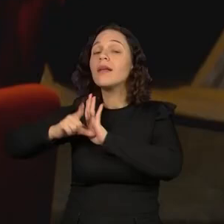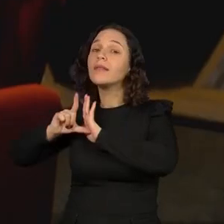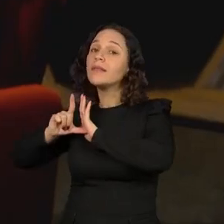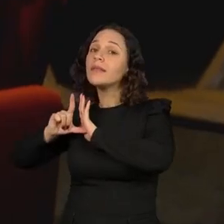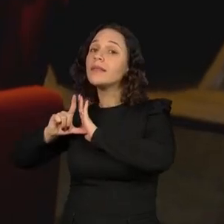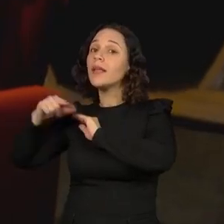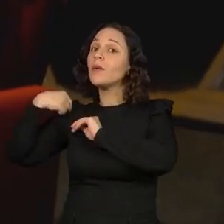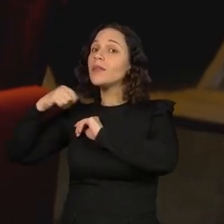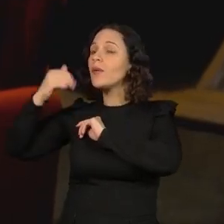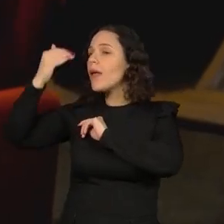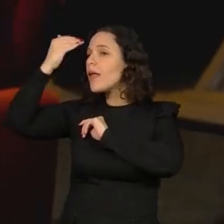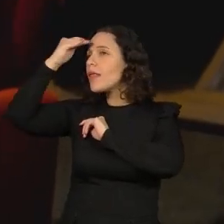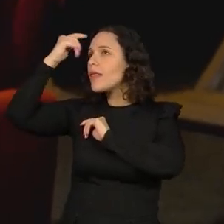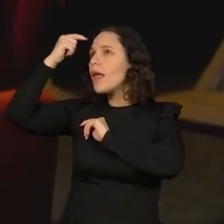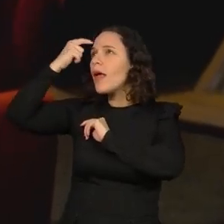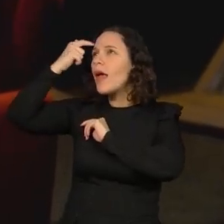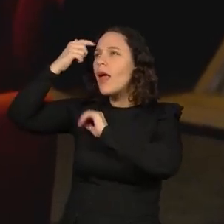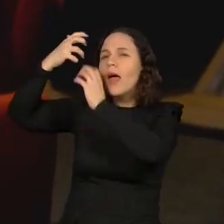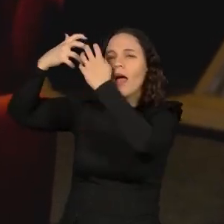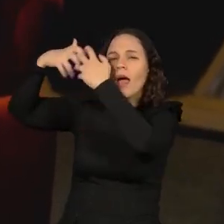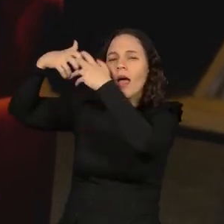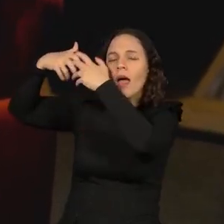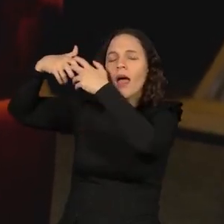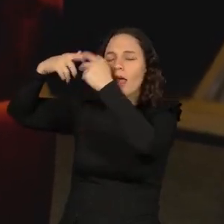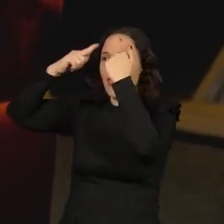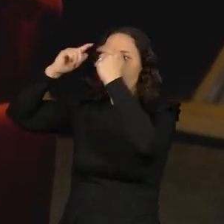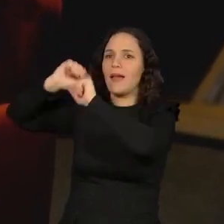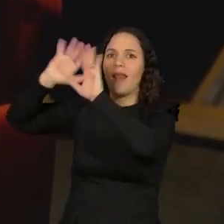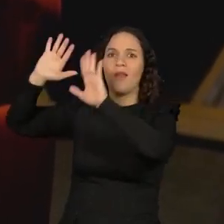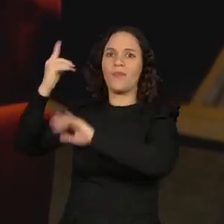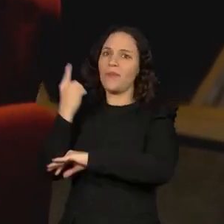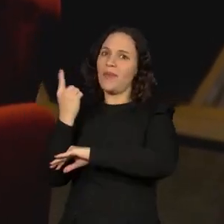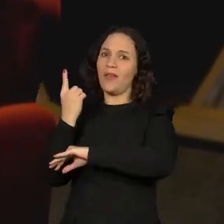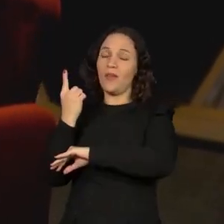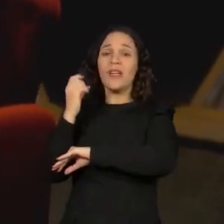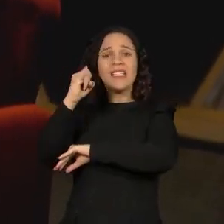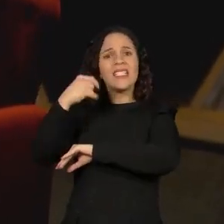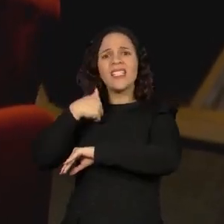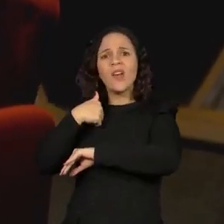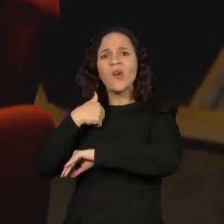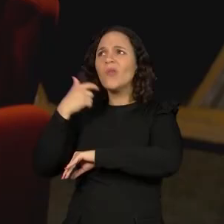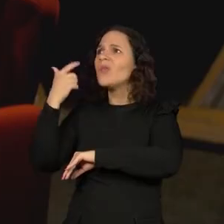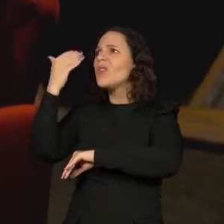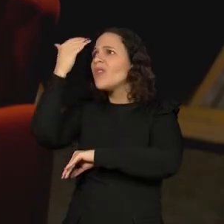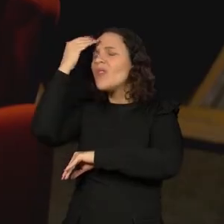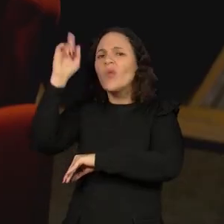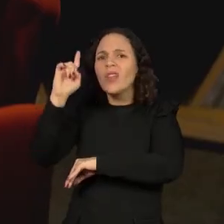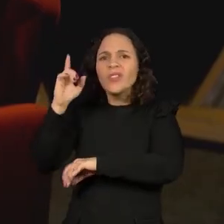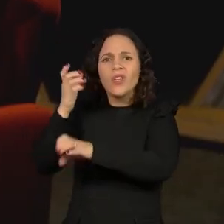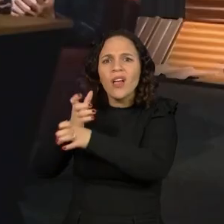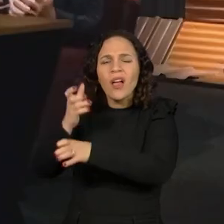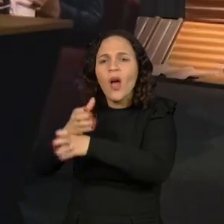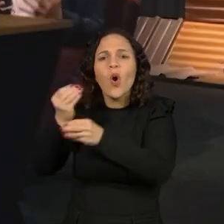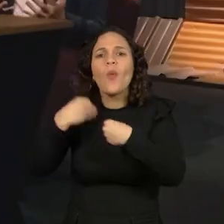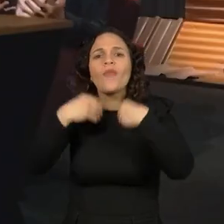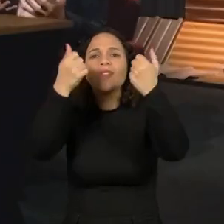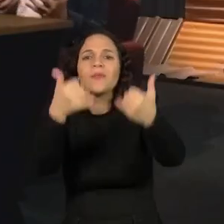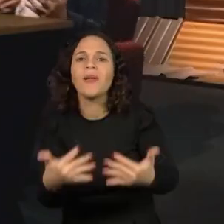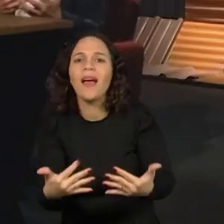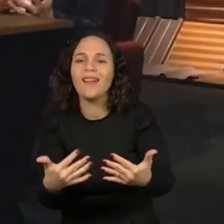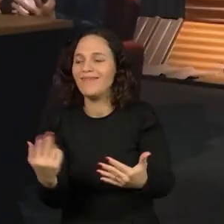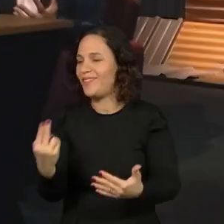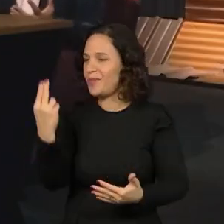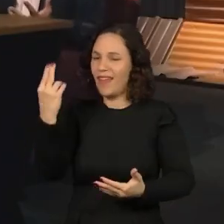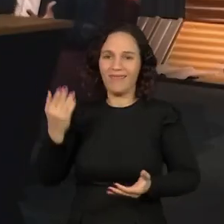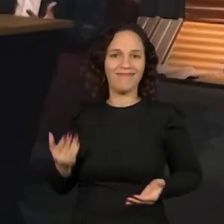a clareza do pensamento não tem como você explicar direito uma coisa que você mesmo não entendeu É óbvio